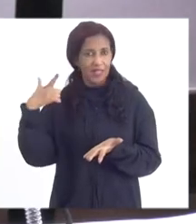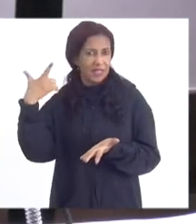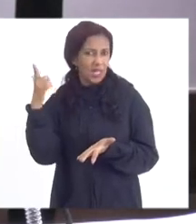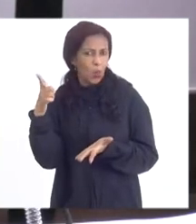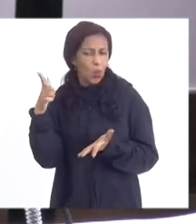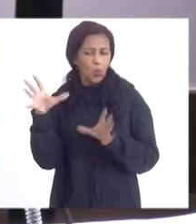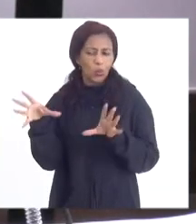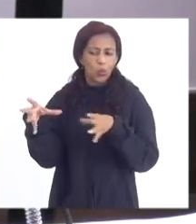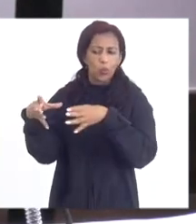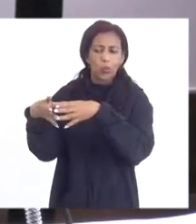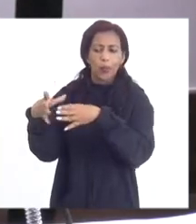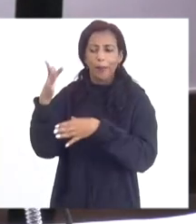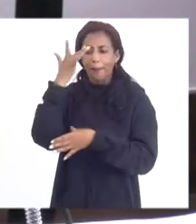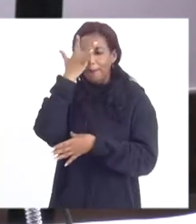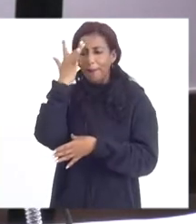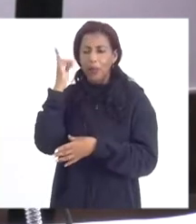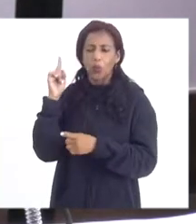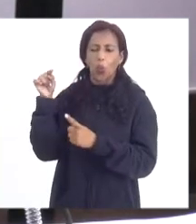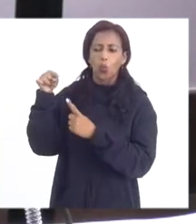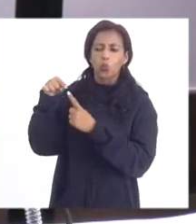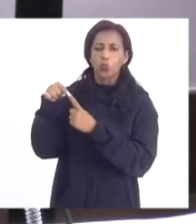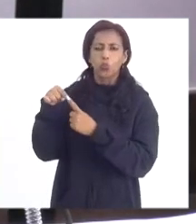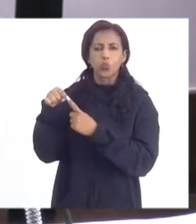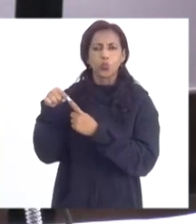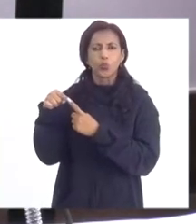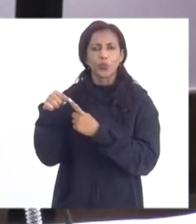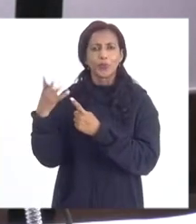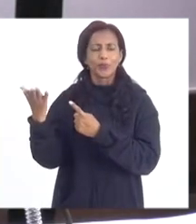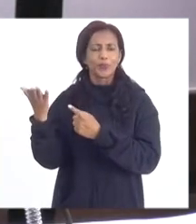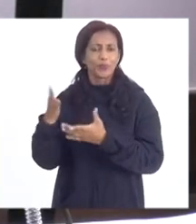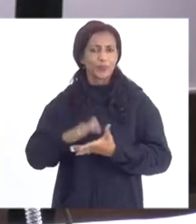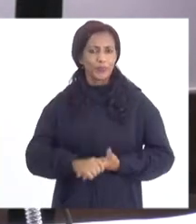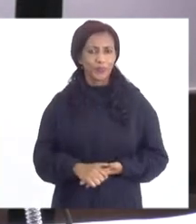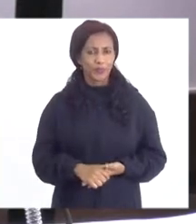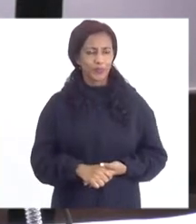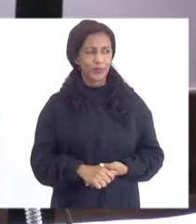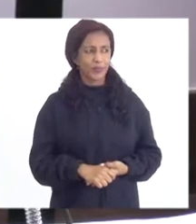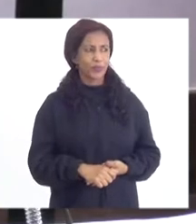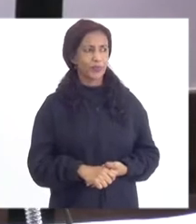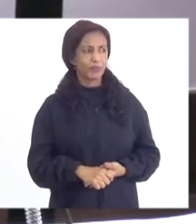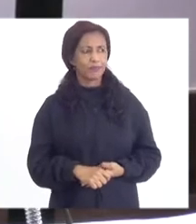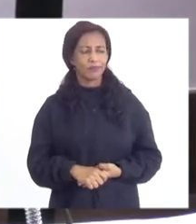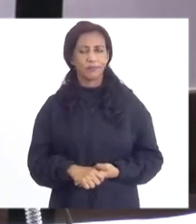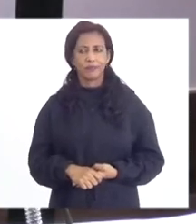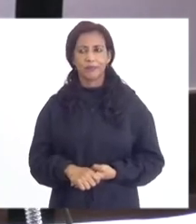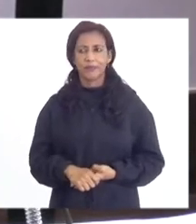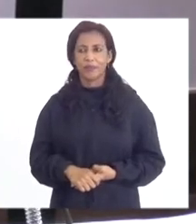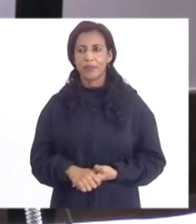público, outro público-alvo. Como sempre, ou